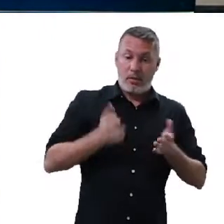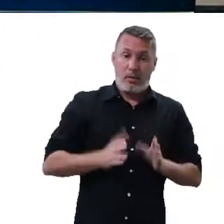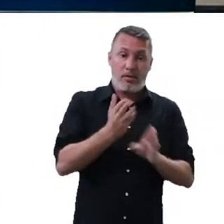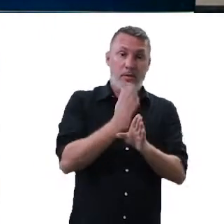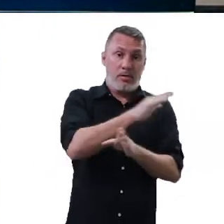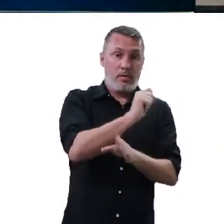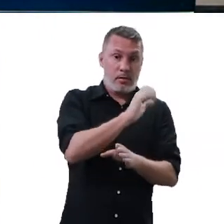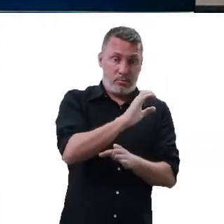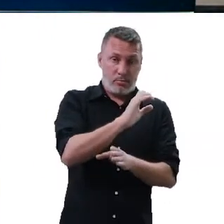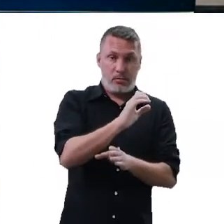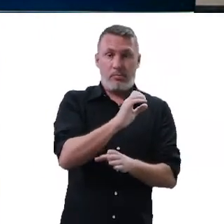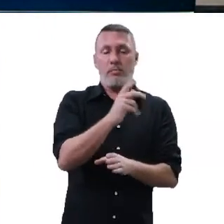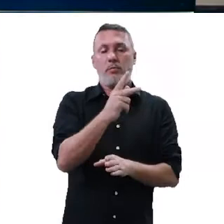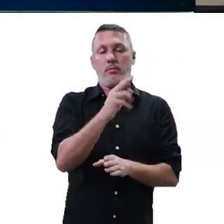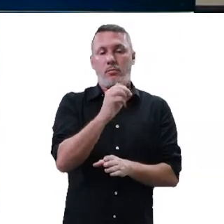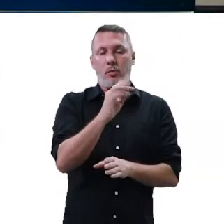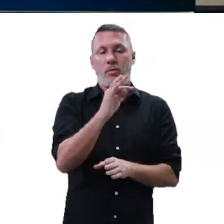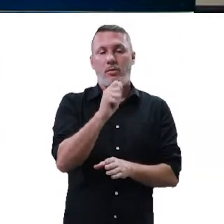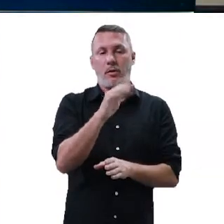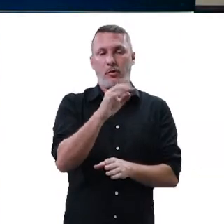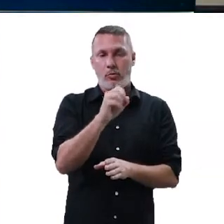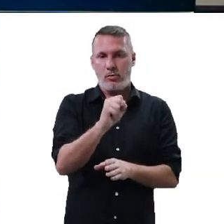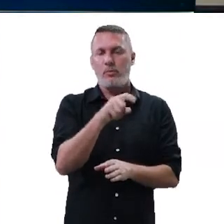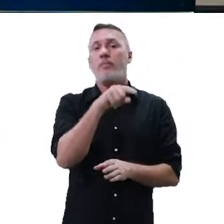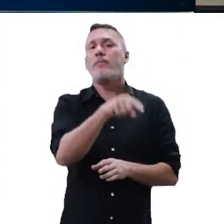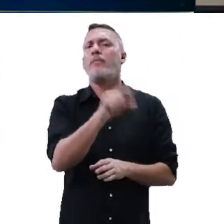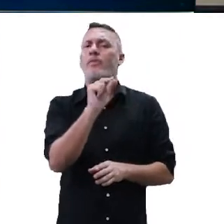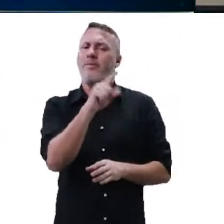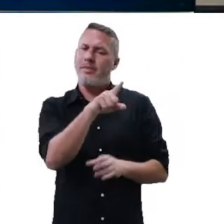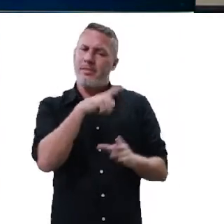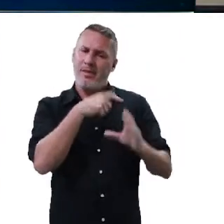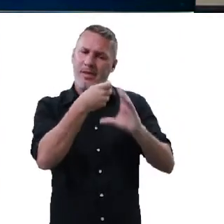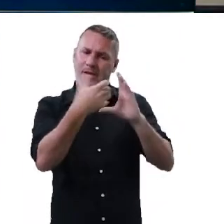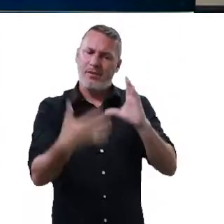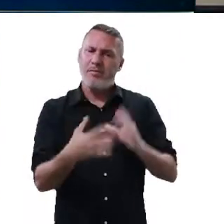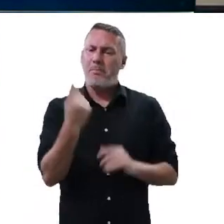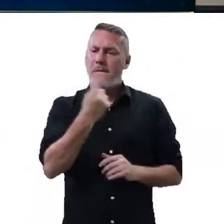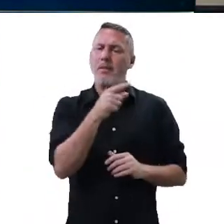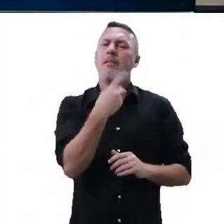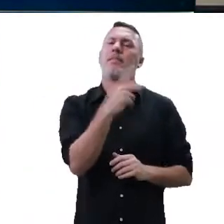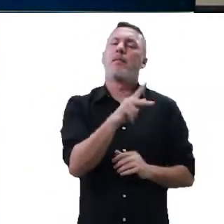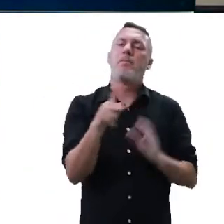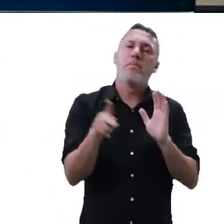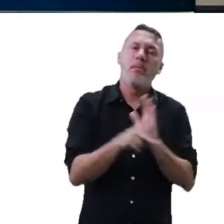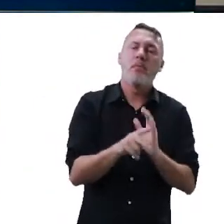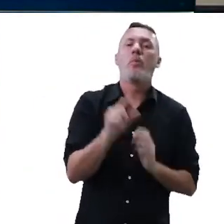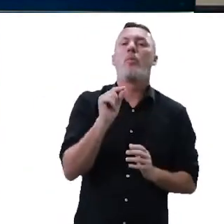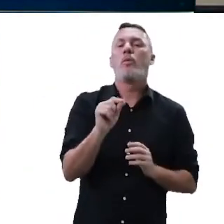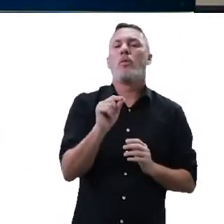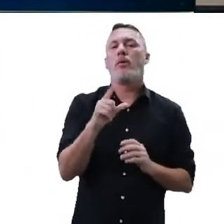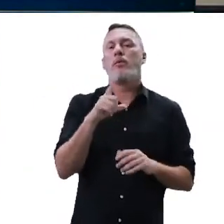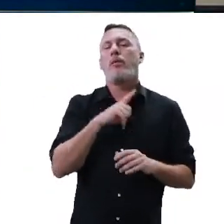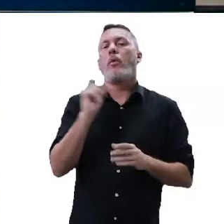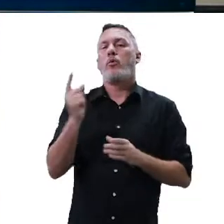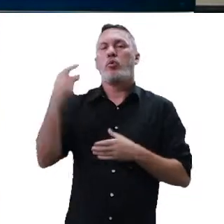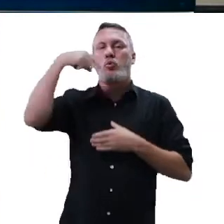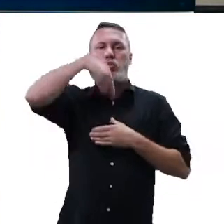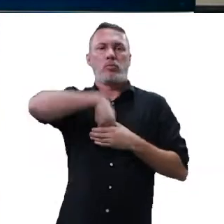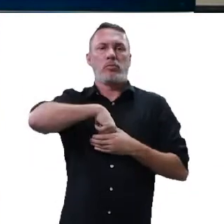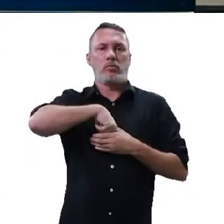415 a.C., é o primeiro sofista. Veja, esse camarada, ele tem uma característica, esse pensador aí, do